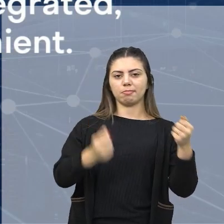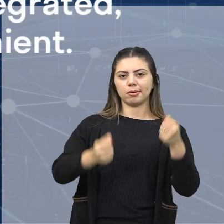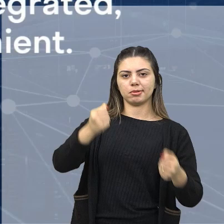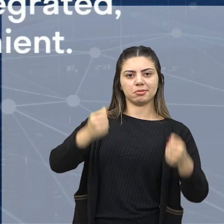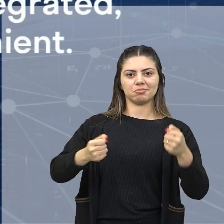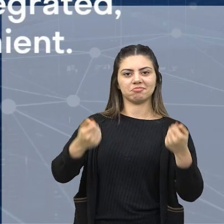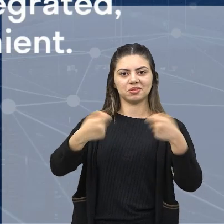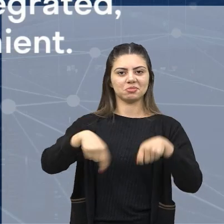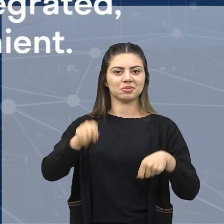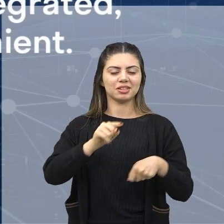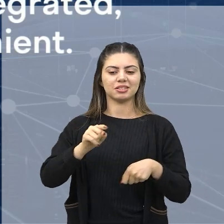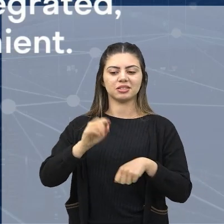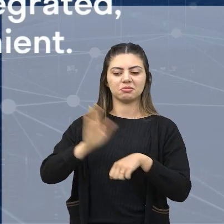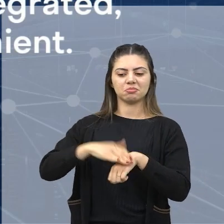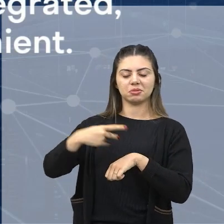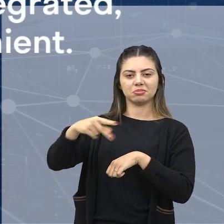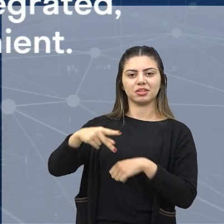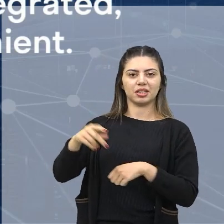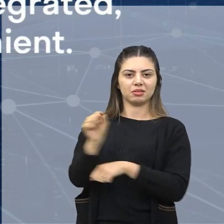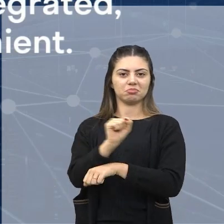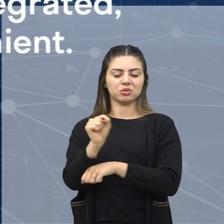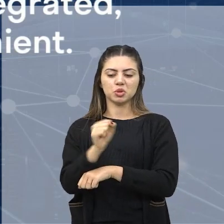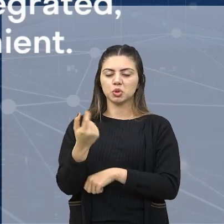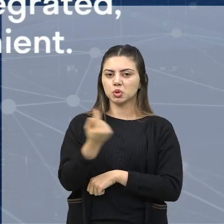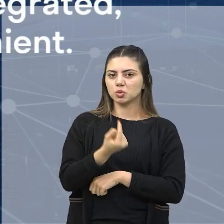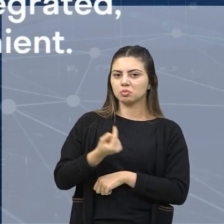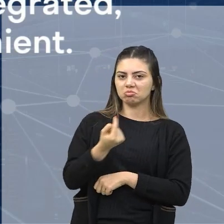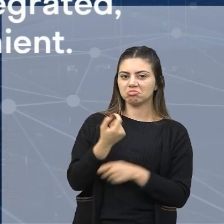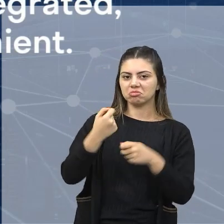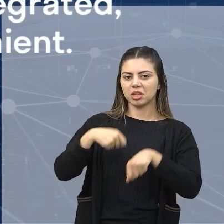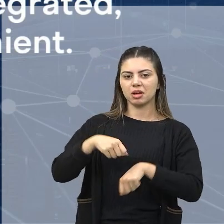Autonomous vehicles will